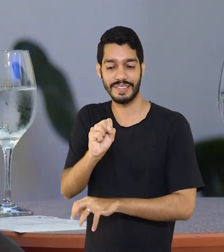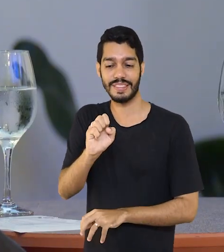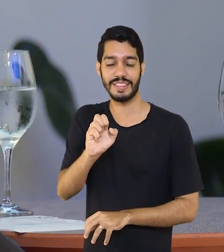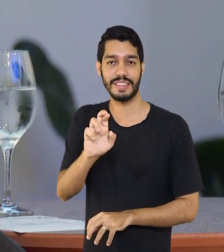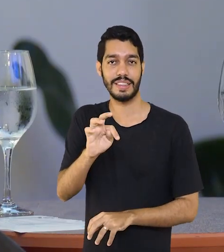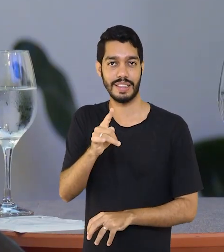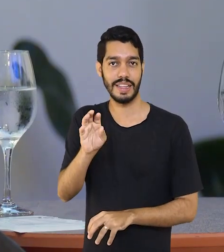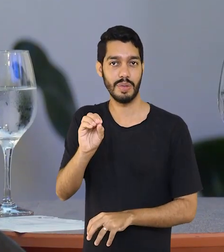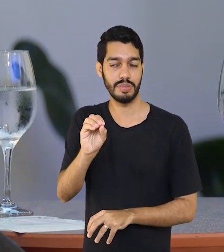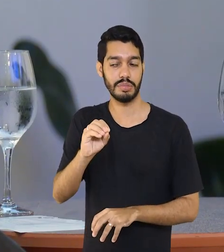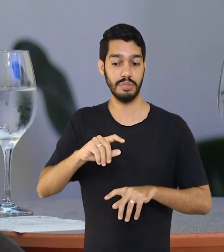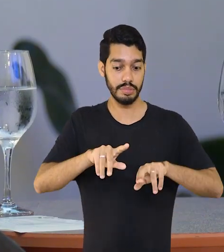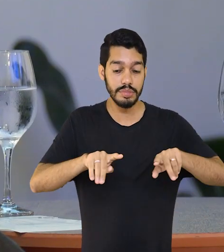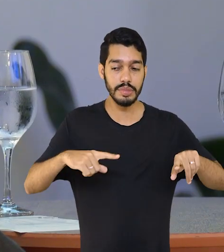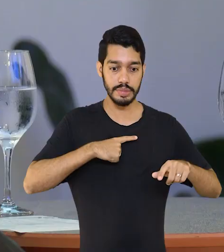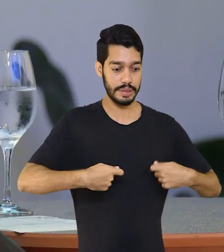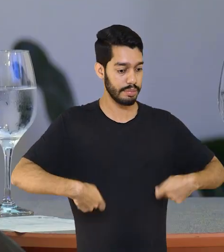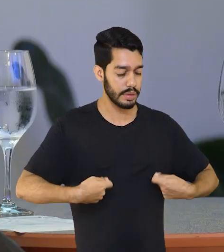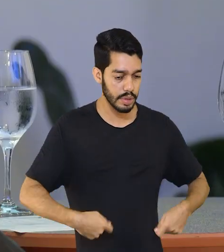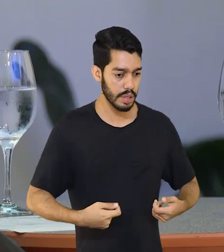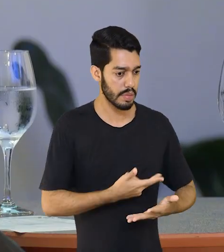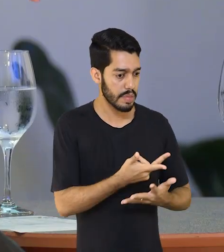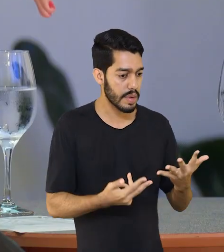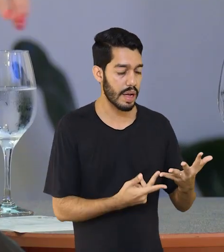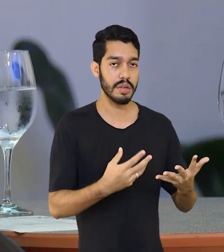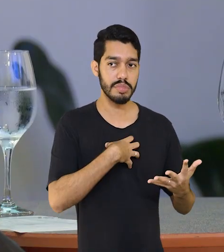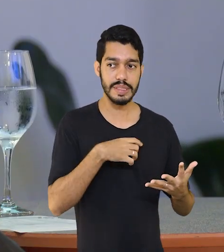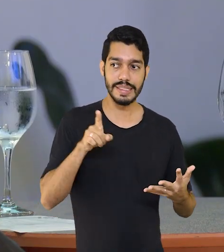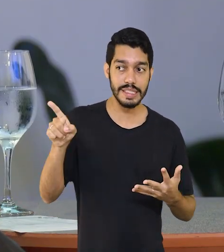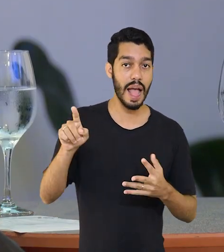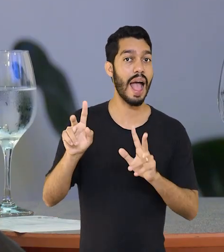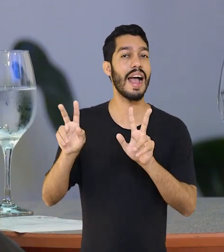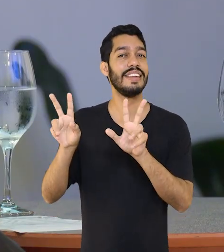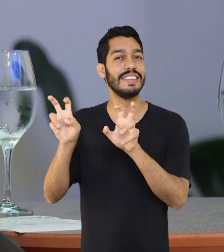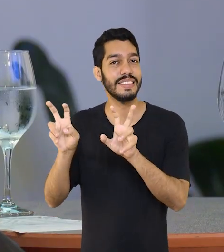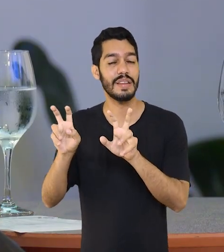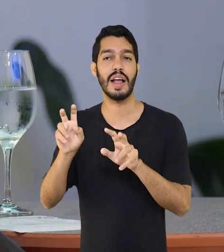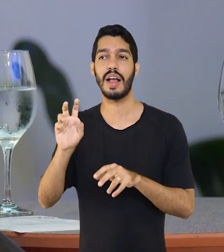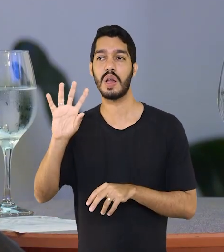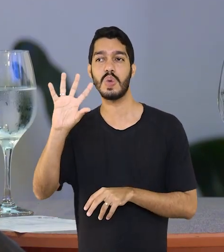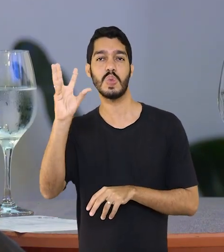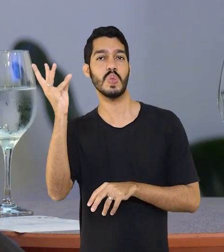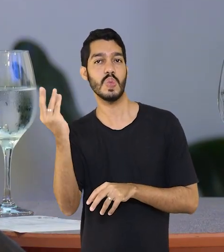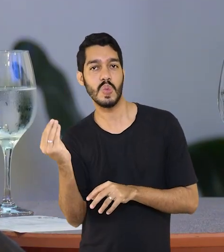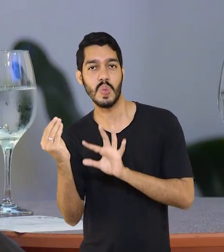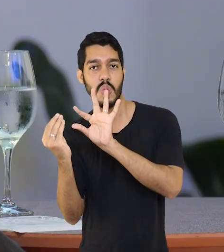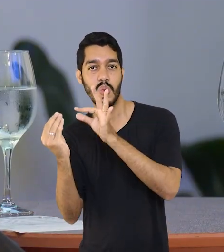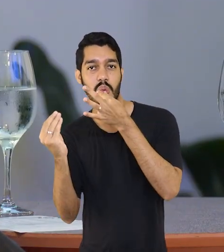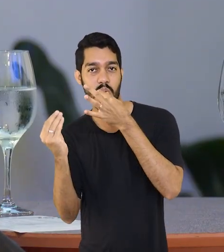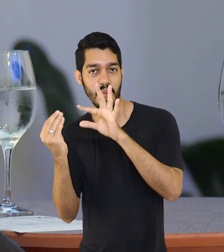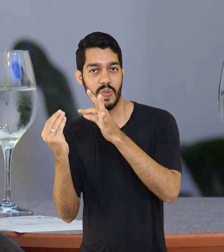todas as condições que são necessárias para aquele tipo de uva, para aquele tipo de vinho, etc., são